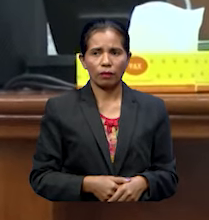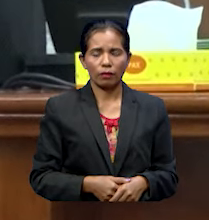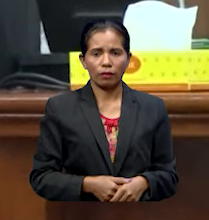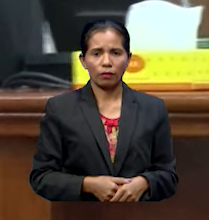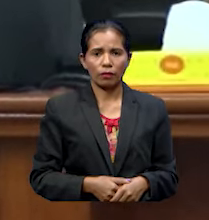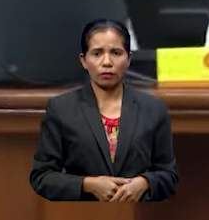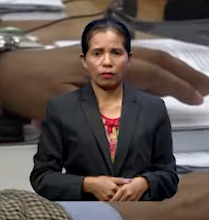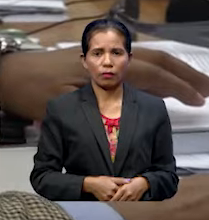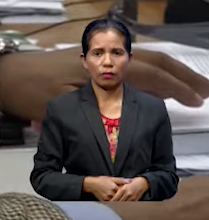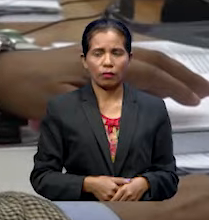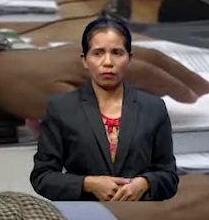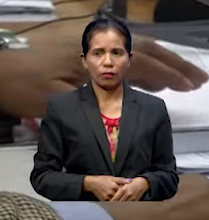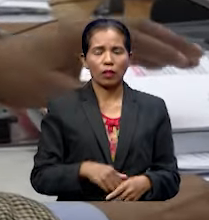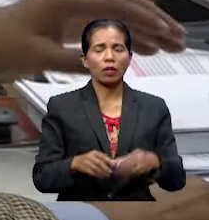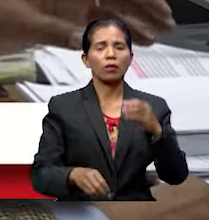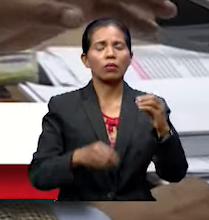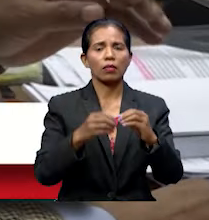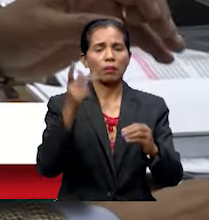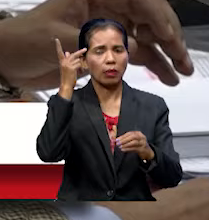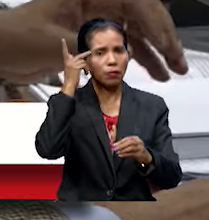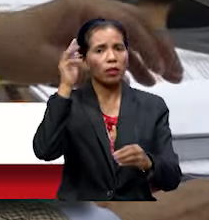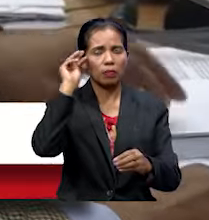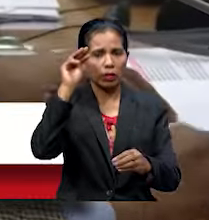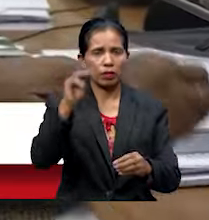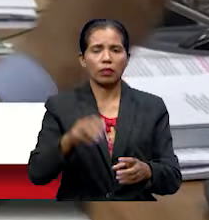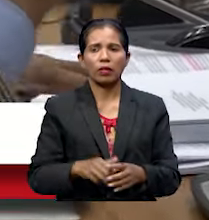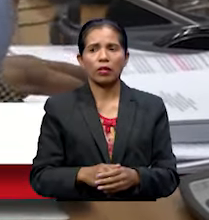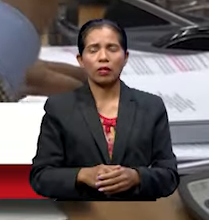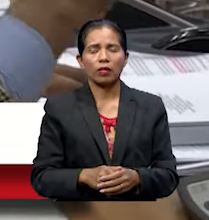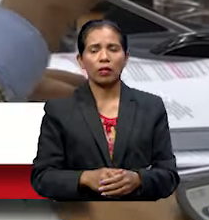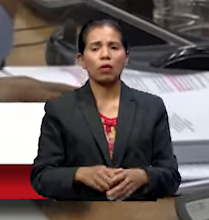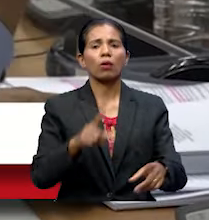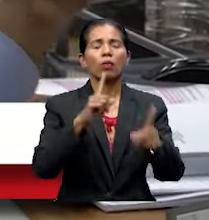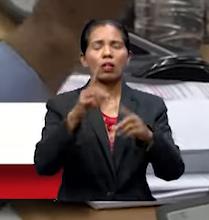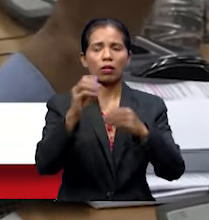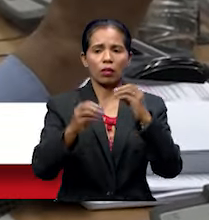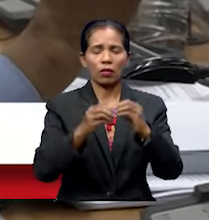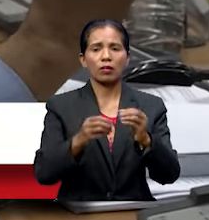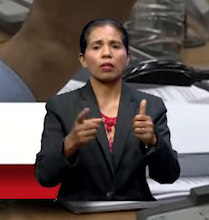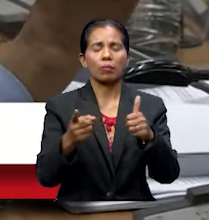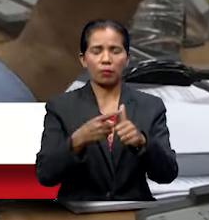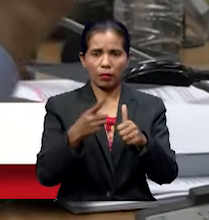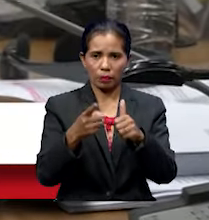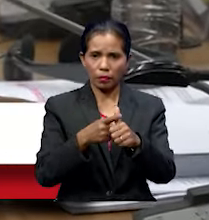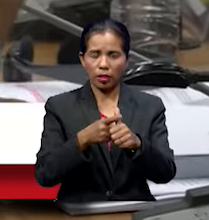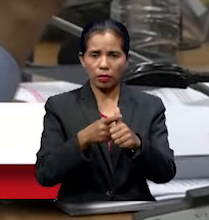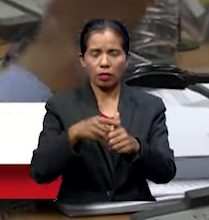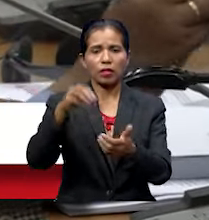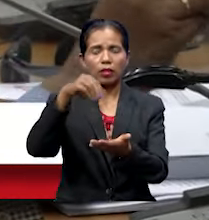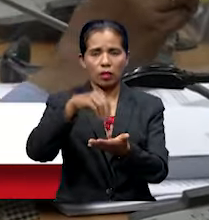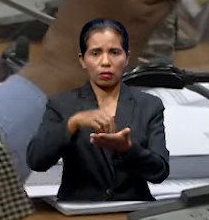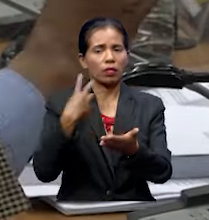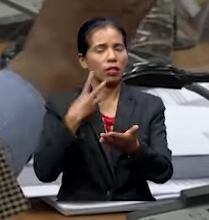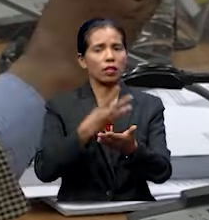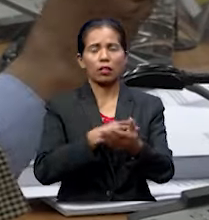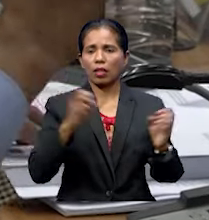Sobre quê? Senhor Primeiro-Ministro, Boatlené, quando primeira instância está lá